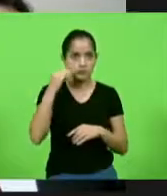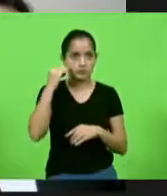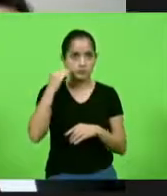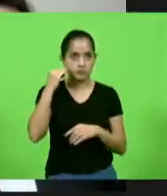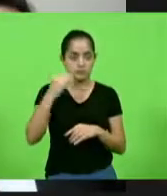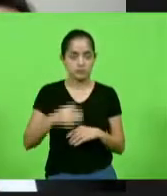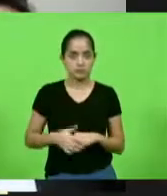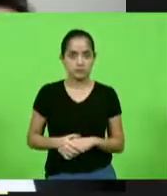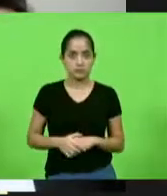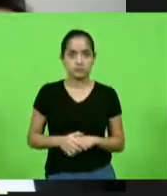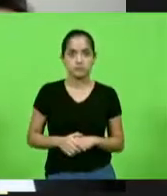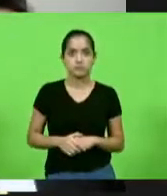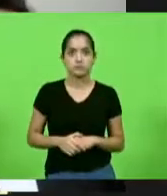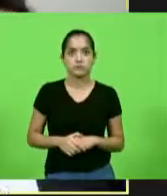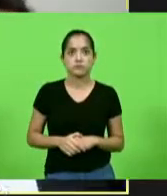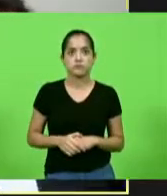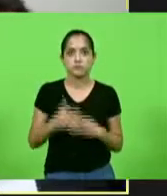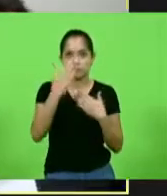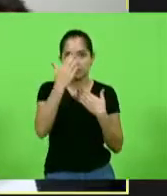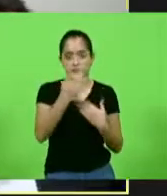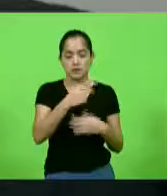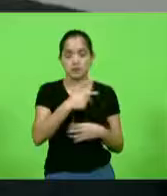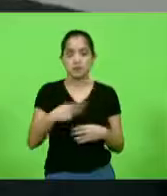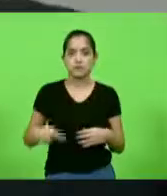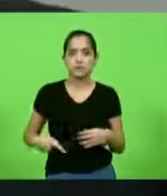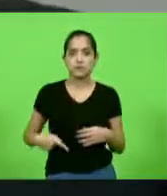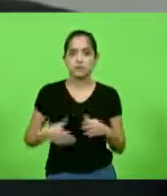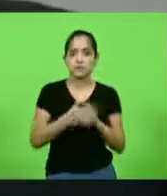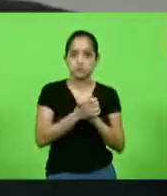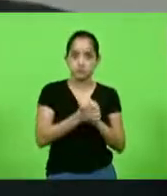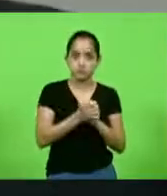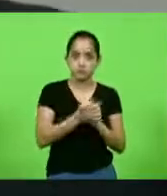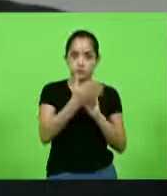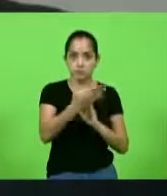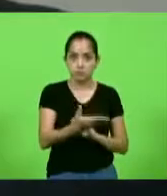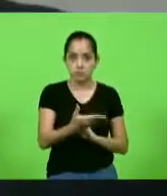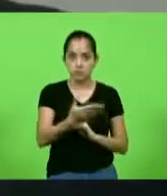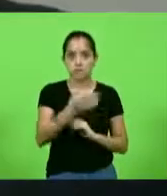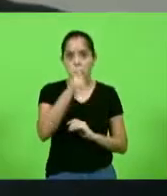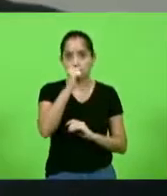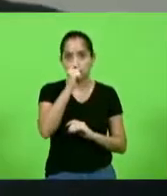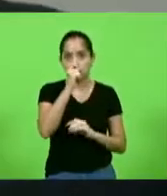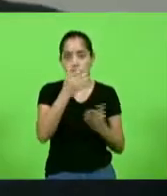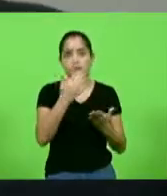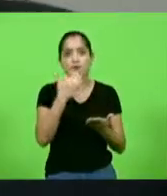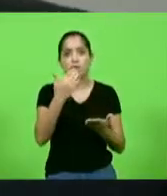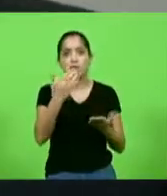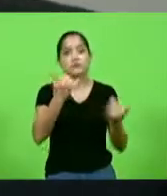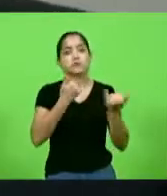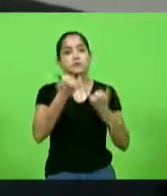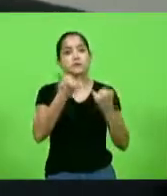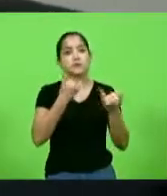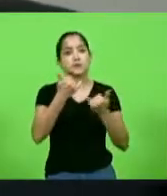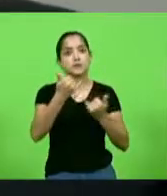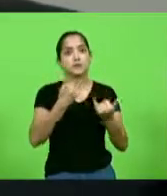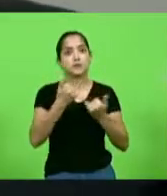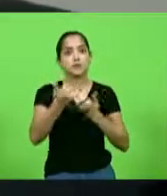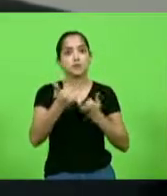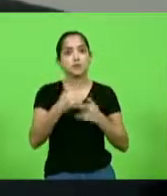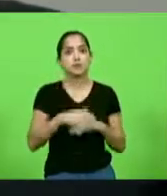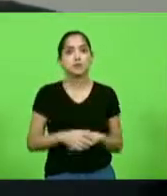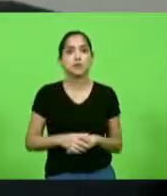Machado. Obrigado, presidente. Cumprimento o deputado João Amin pelo pedido de informação, no qual